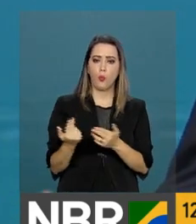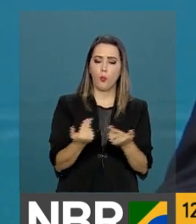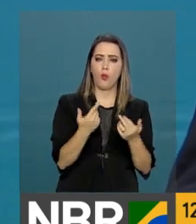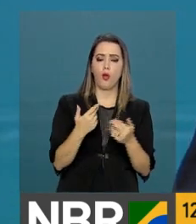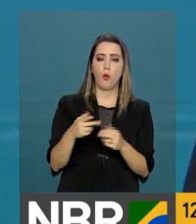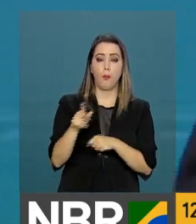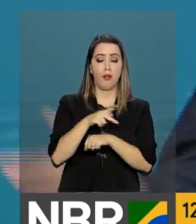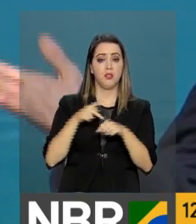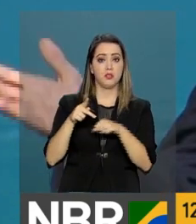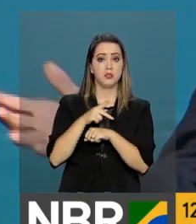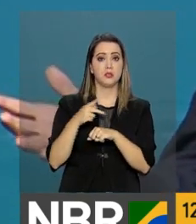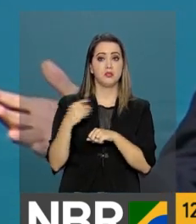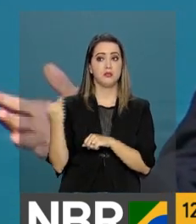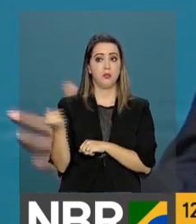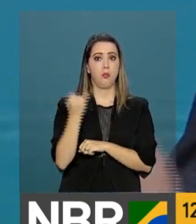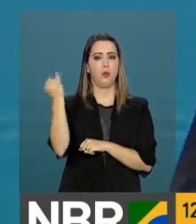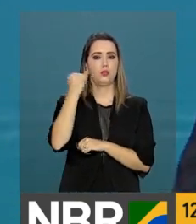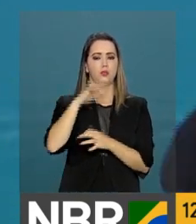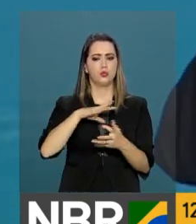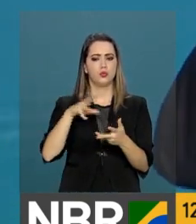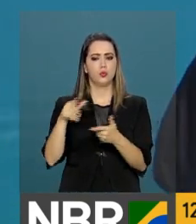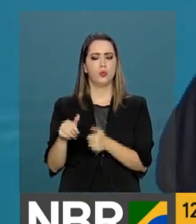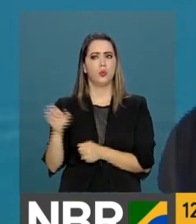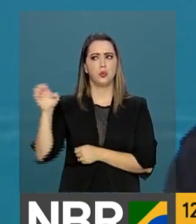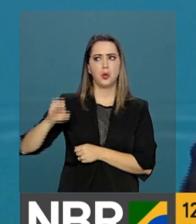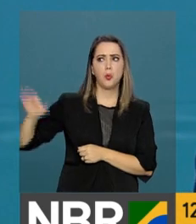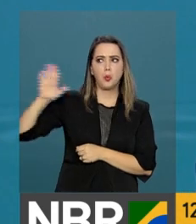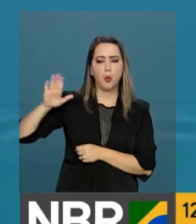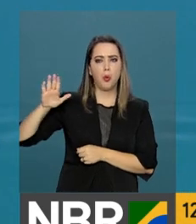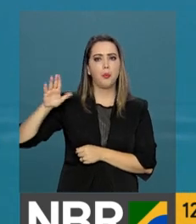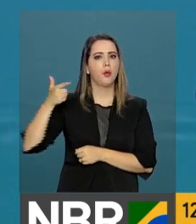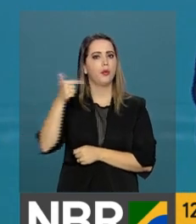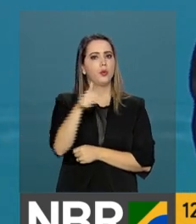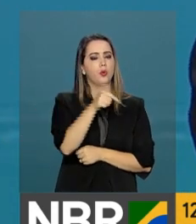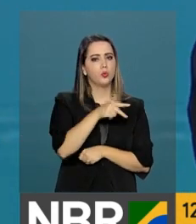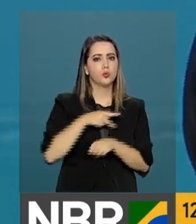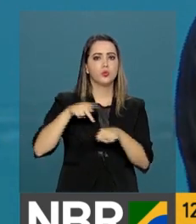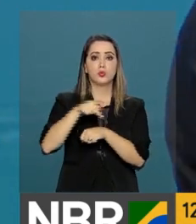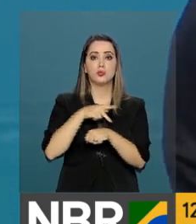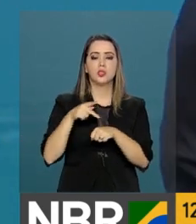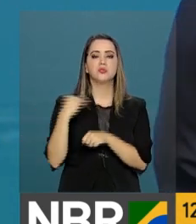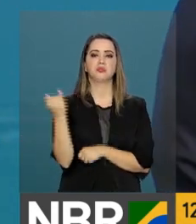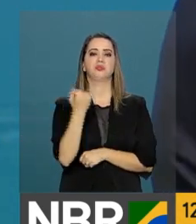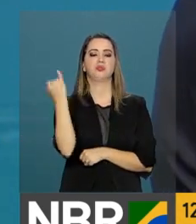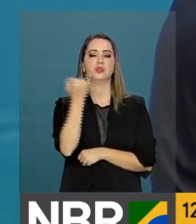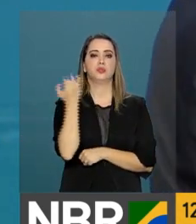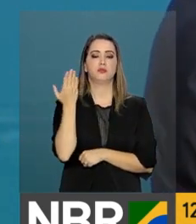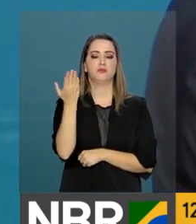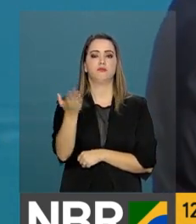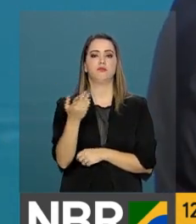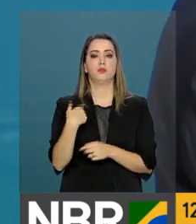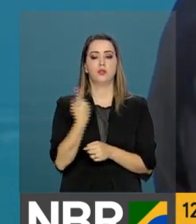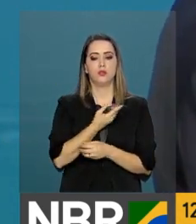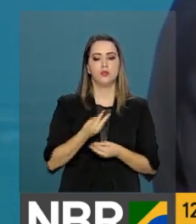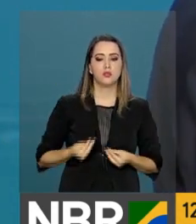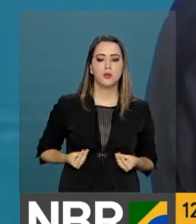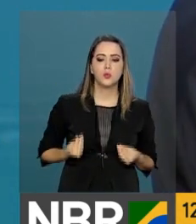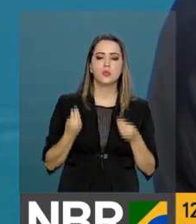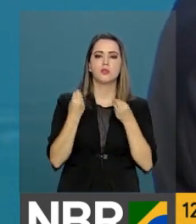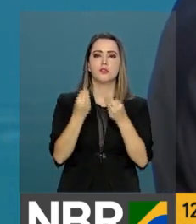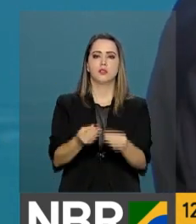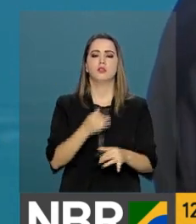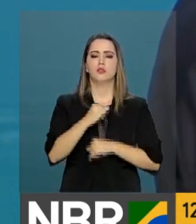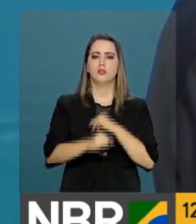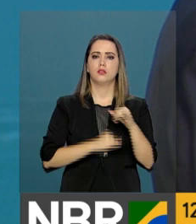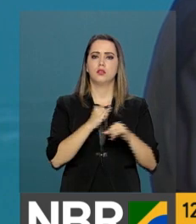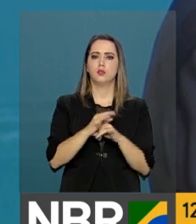avançados do mundo, não é? Europa e outros tantos países. Nós estamos levando com esta fórmula banda larga para